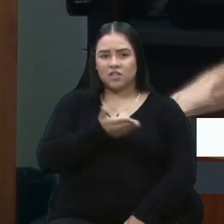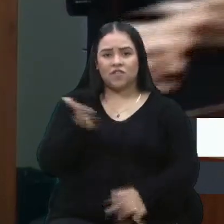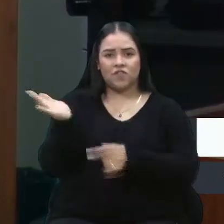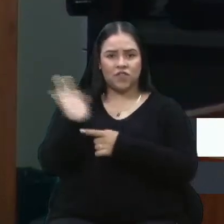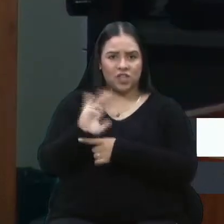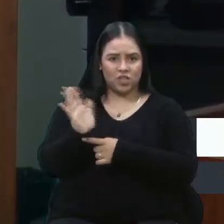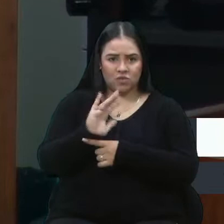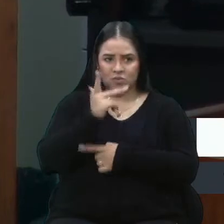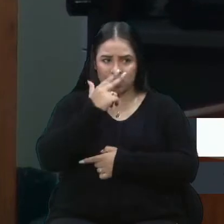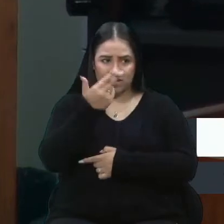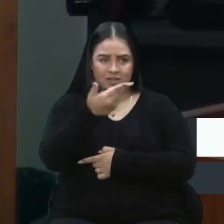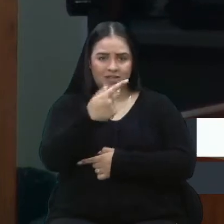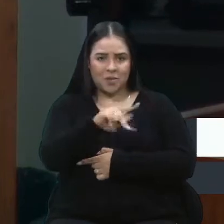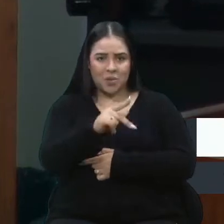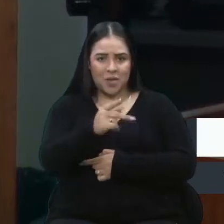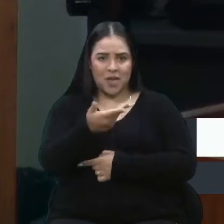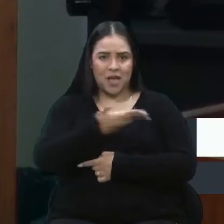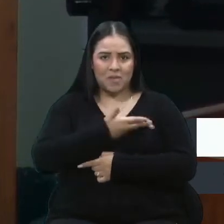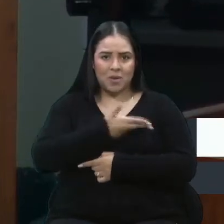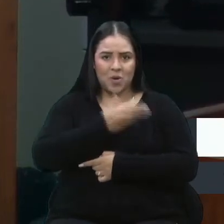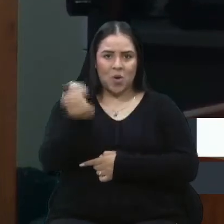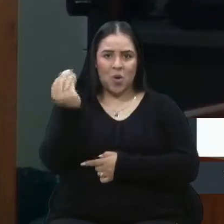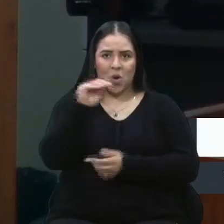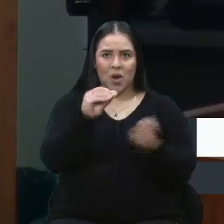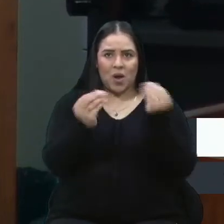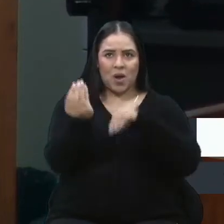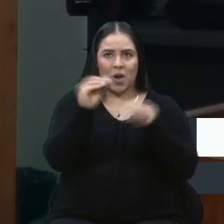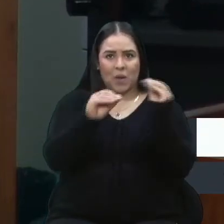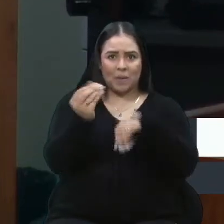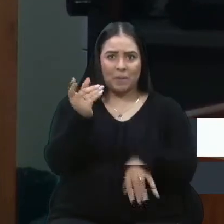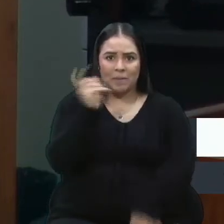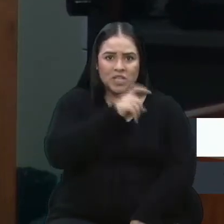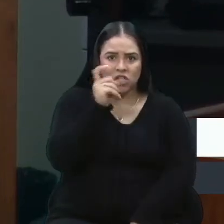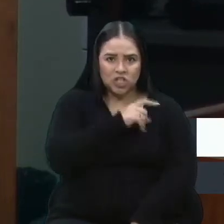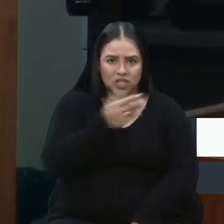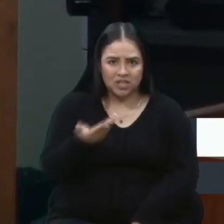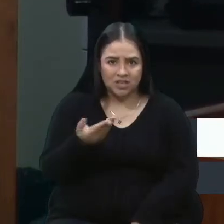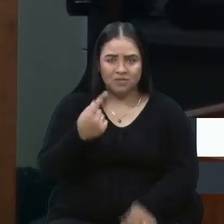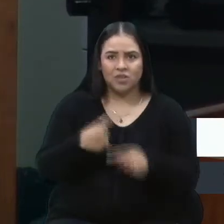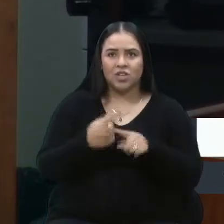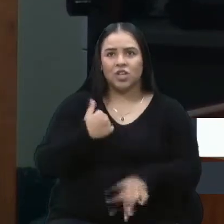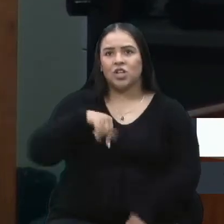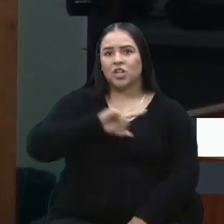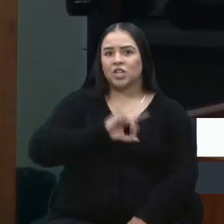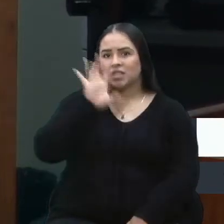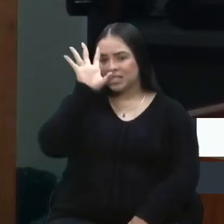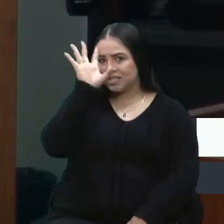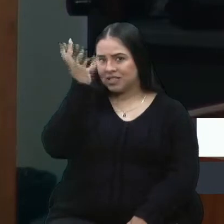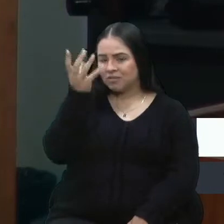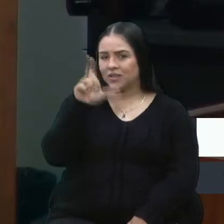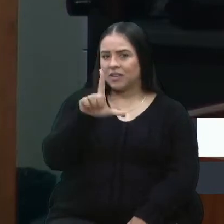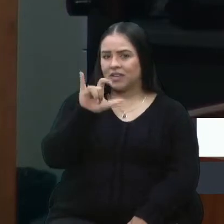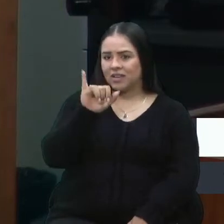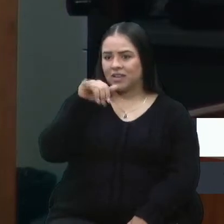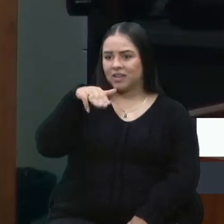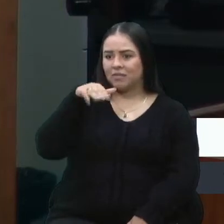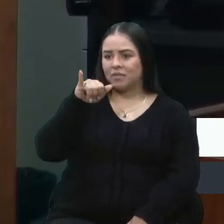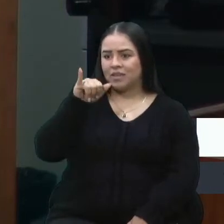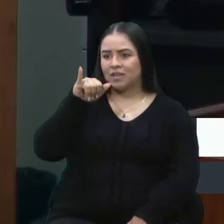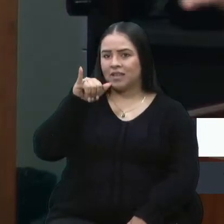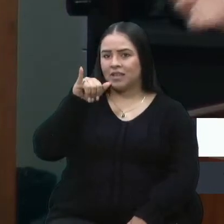lá a vereadora foi tirar coloca no modo de mentira tá porque a gente decisão liminar por mais que a gente